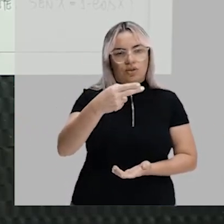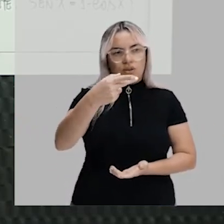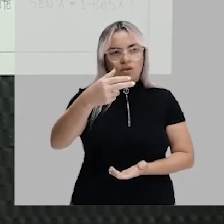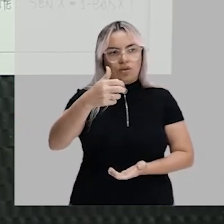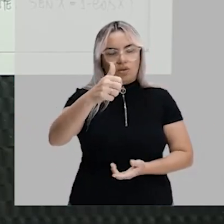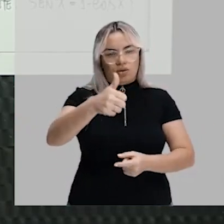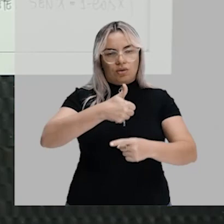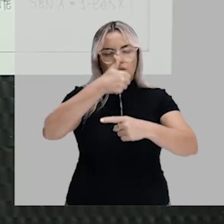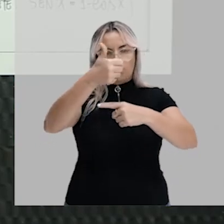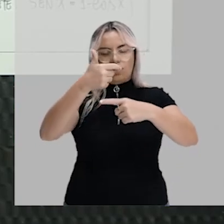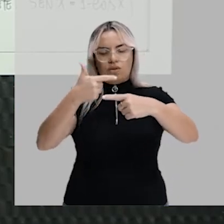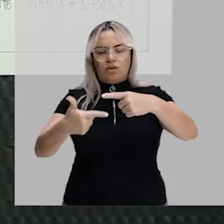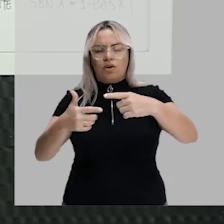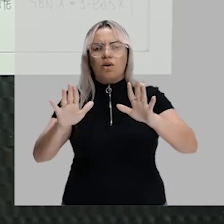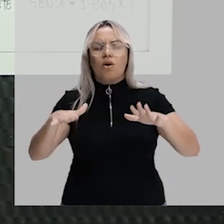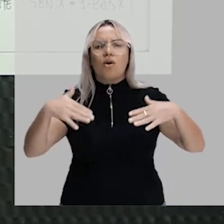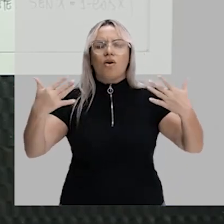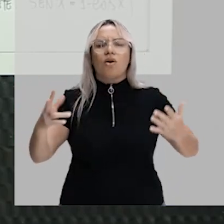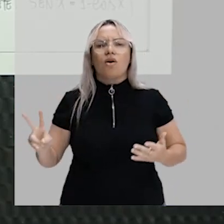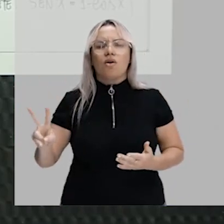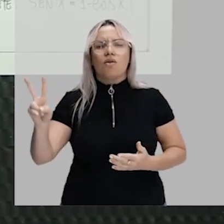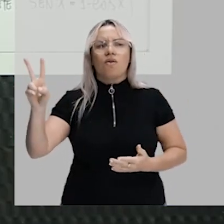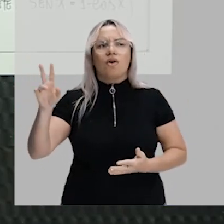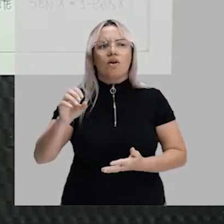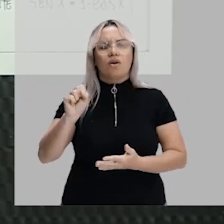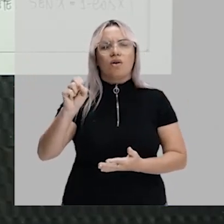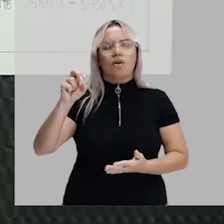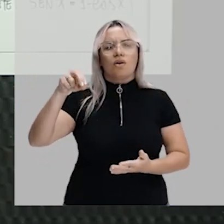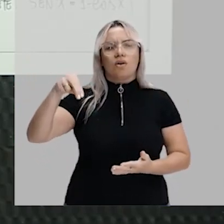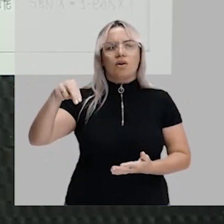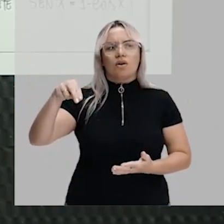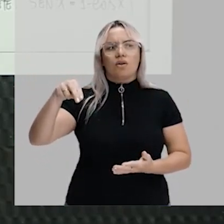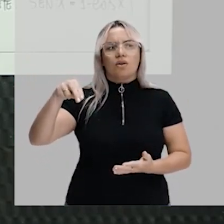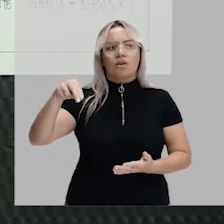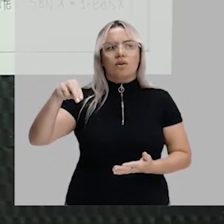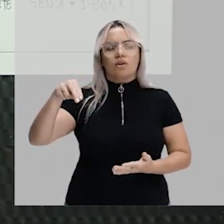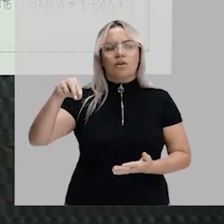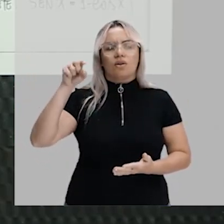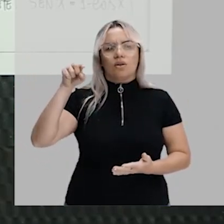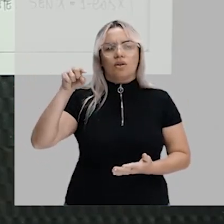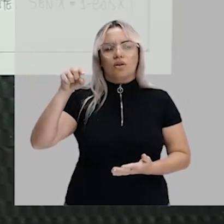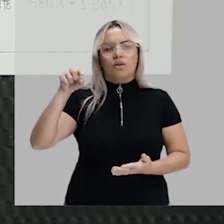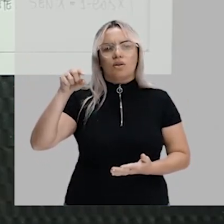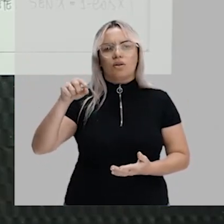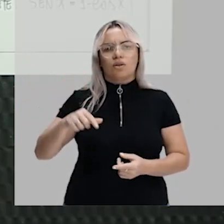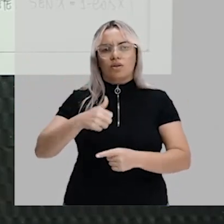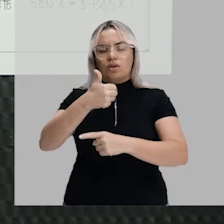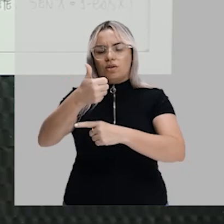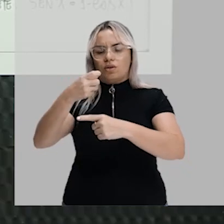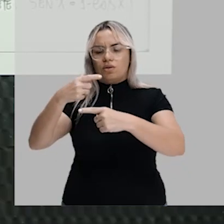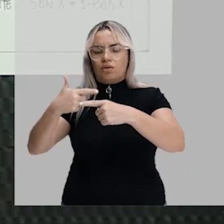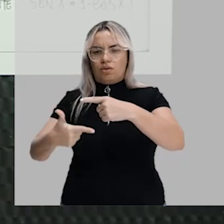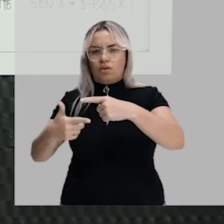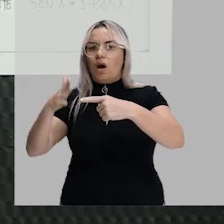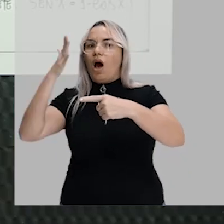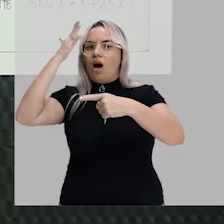1/2 qual o valor cujo seno é o meio é quem é 30